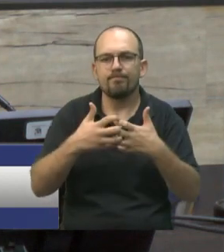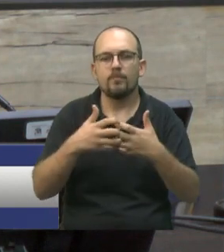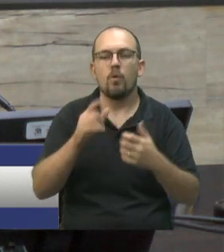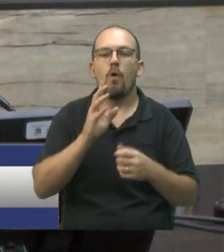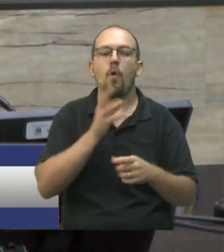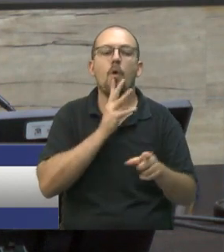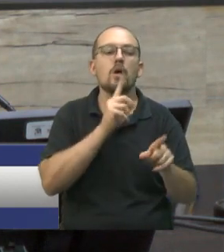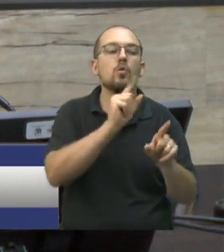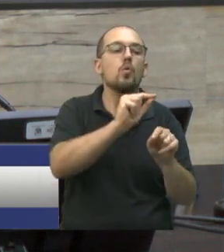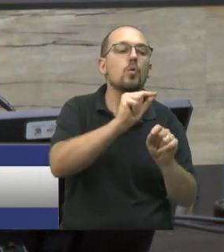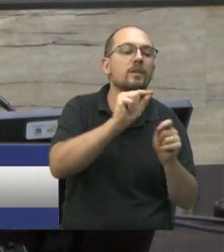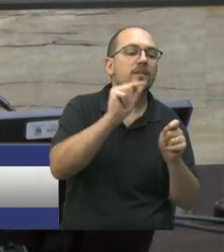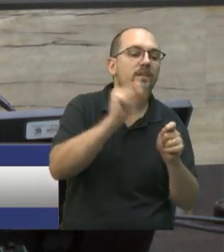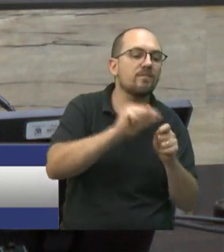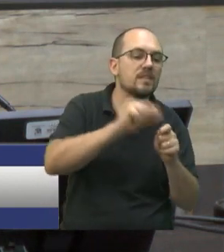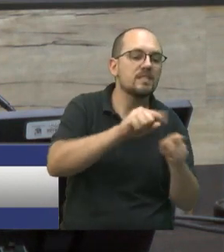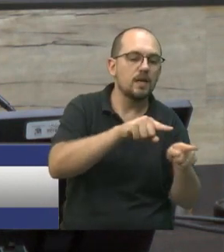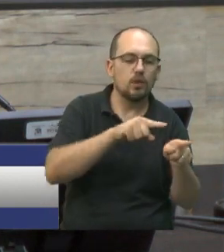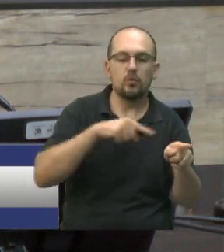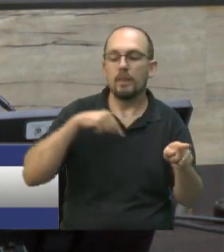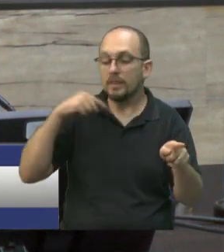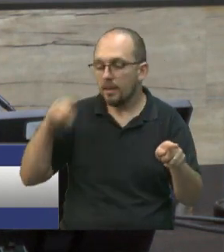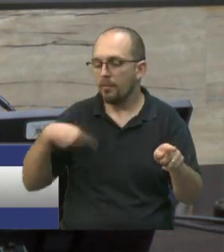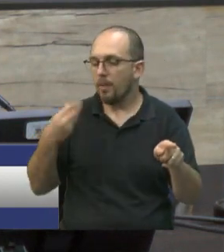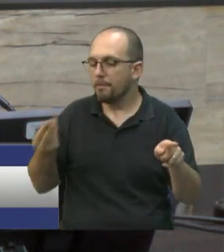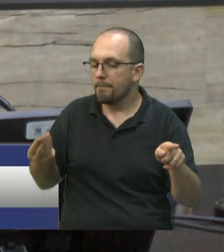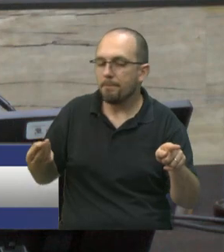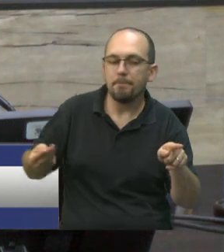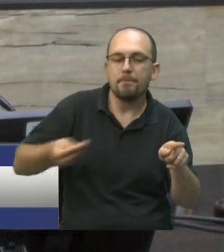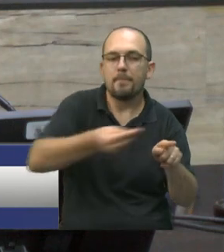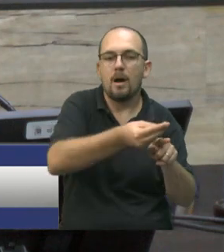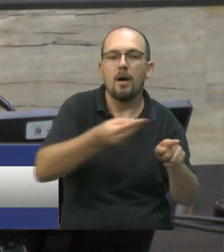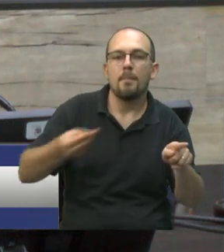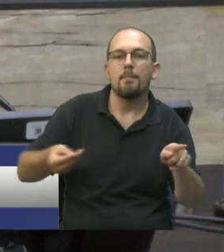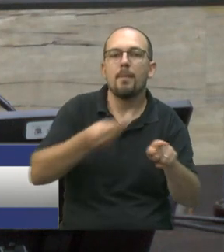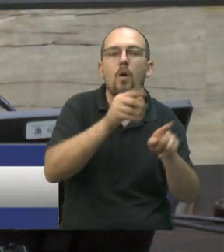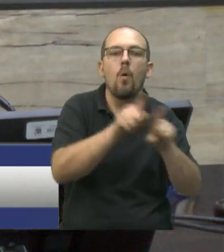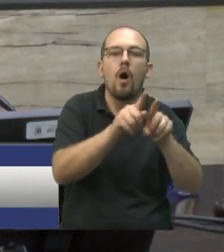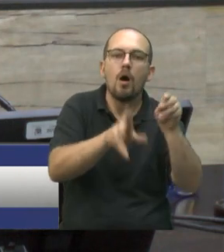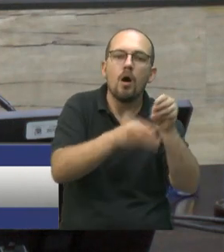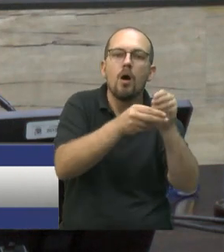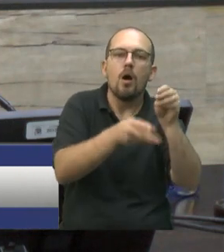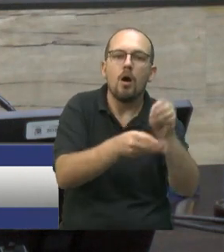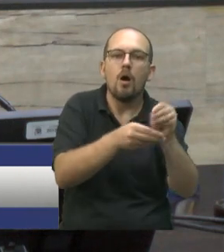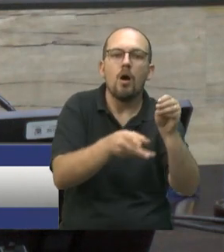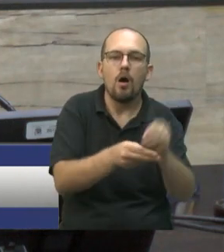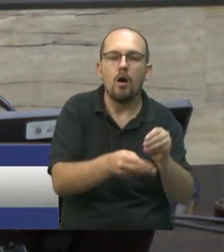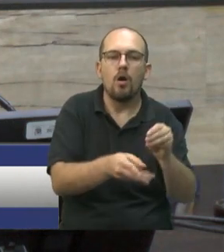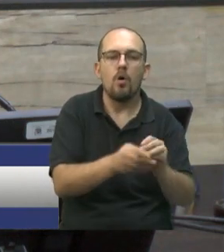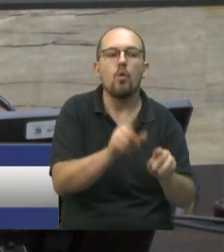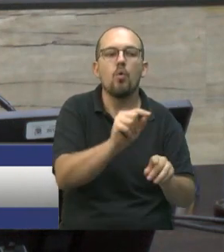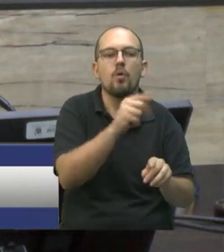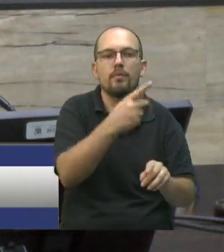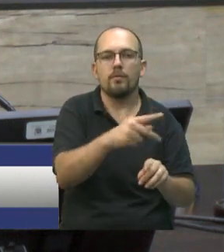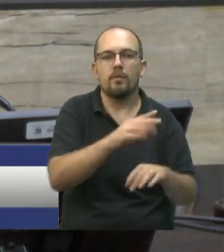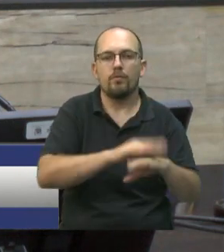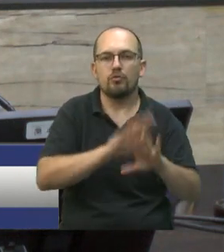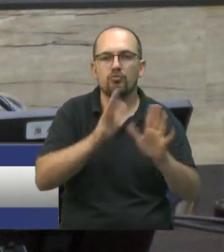o que a pasta está fazendo e vocês aí fazerem aí as suas proposições alinhados com esse lado. Tudo bem?